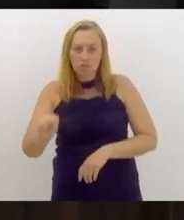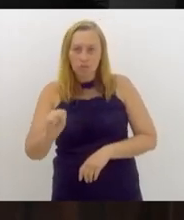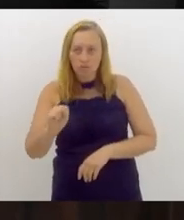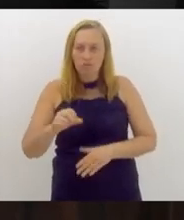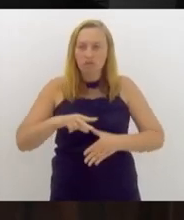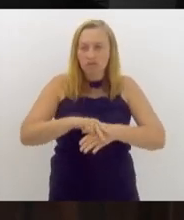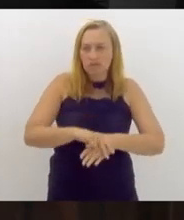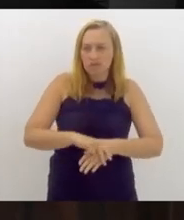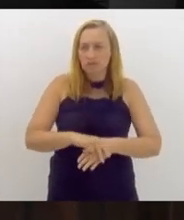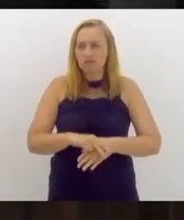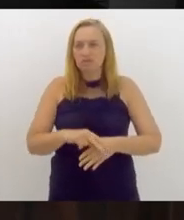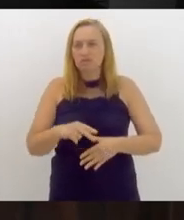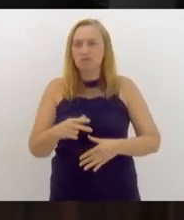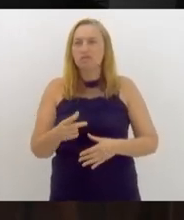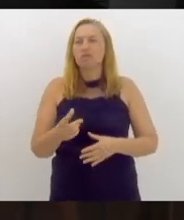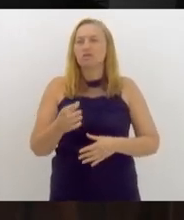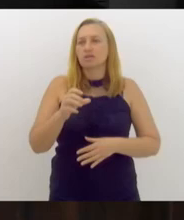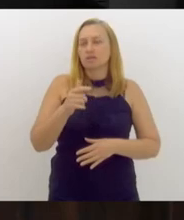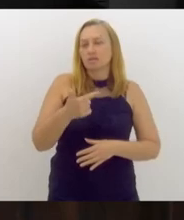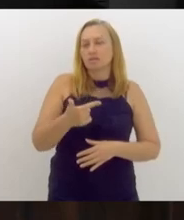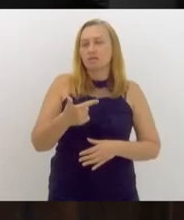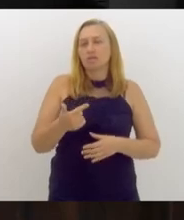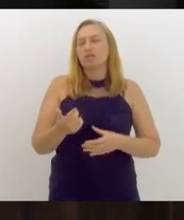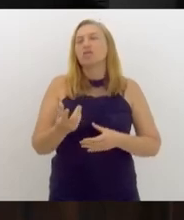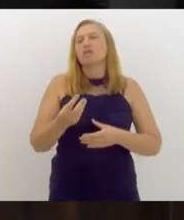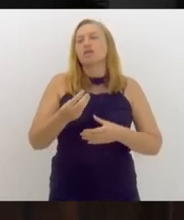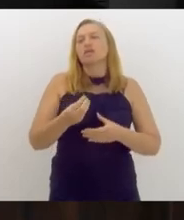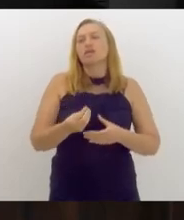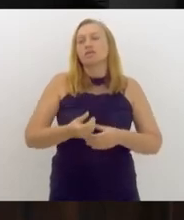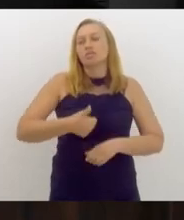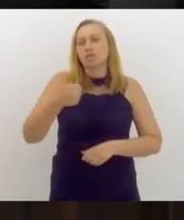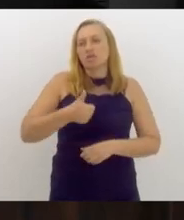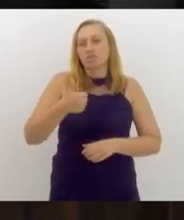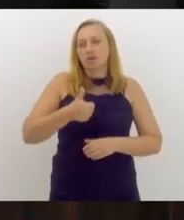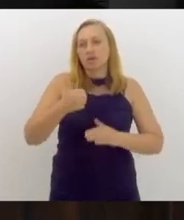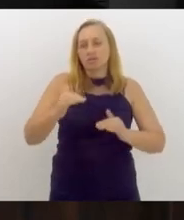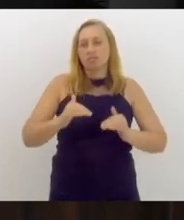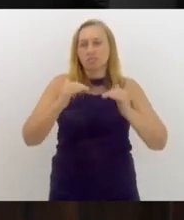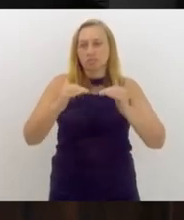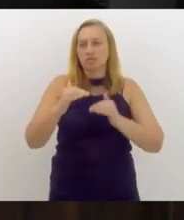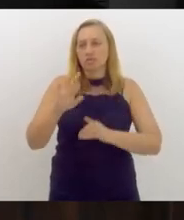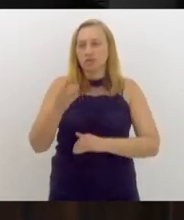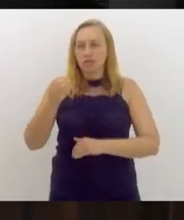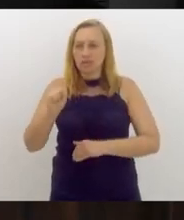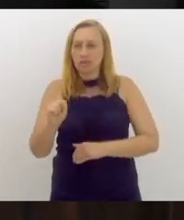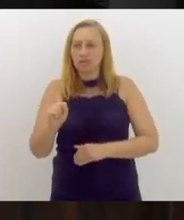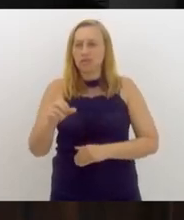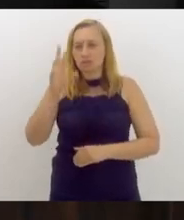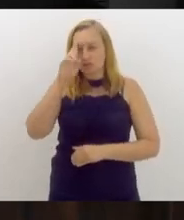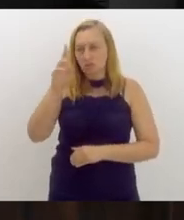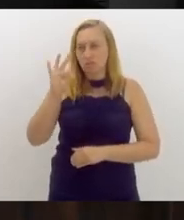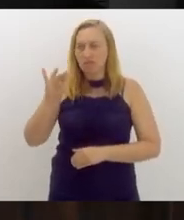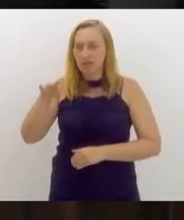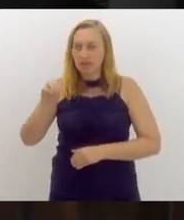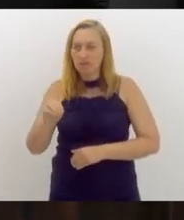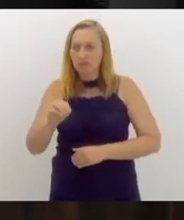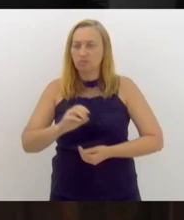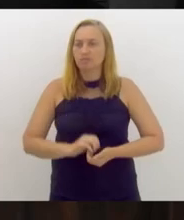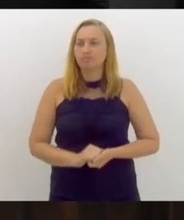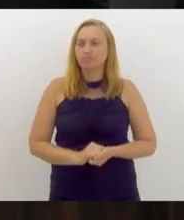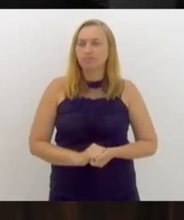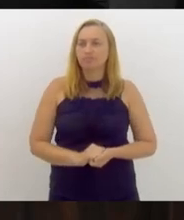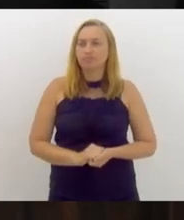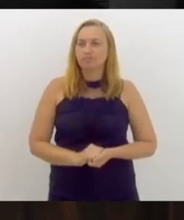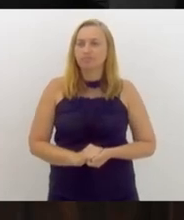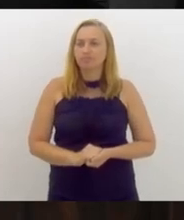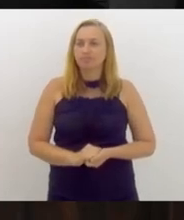do Regimento Interno, assumiu o mandato de deputado estadual, primeiro suplente do Solidariedade, senhor Bernardo Chin Rossi, que